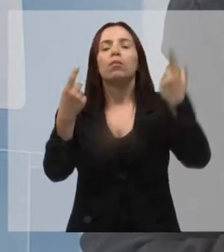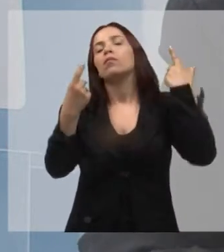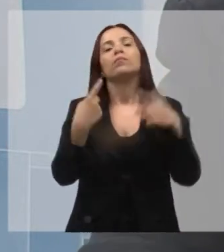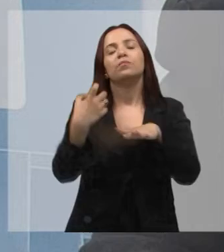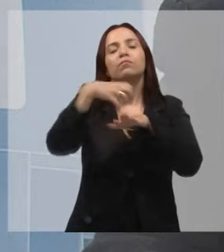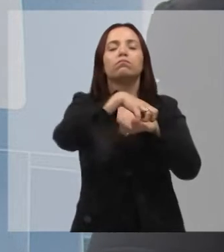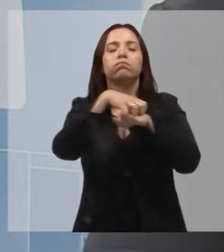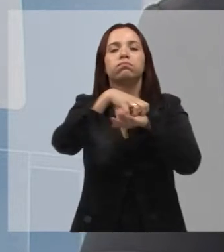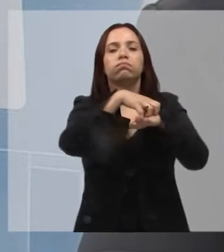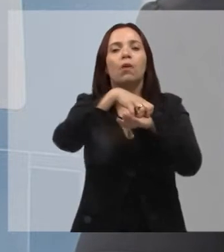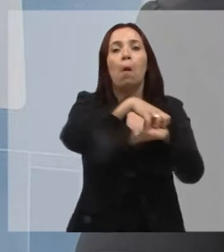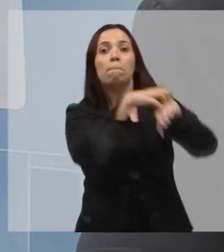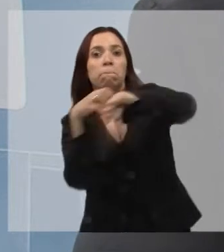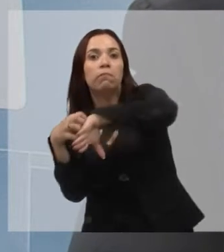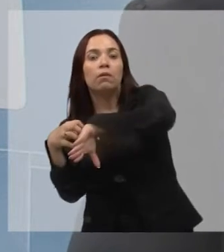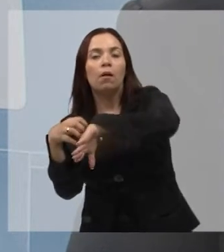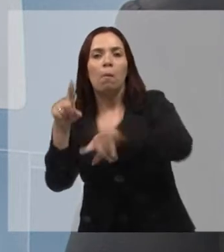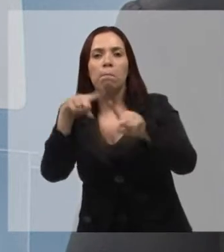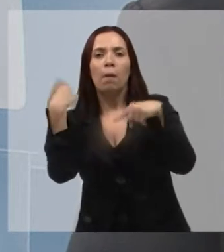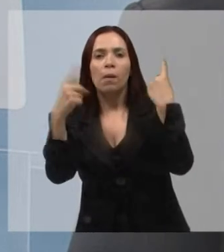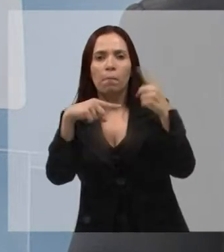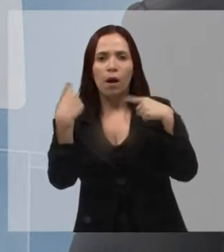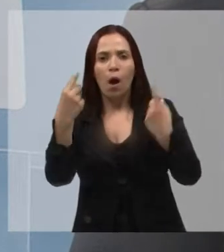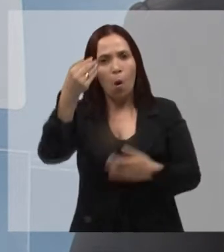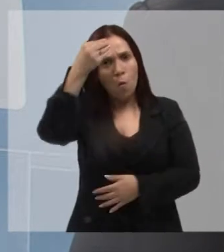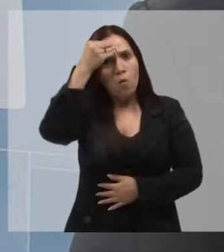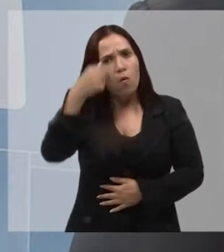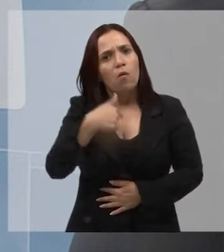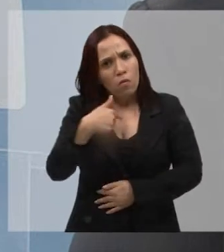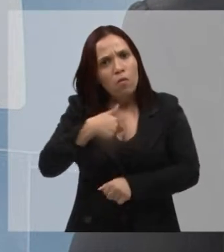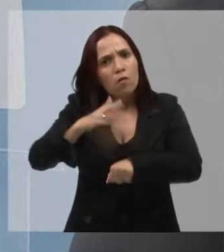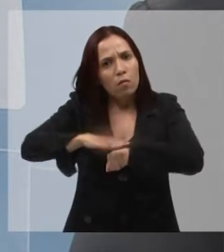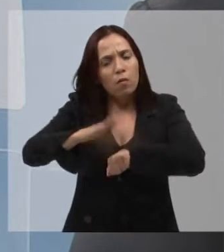Esse ônibus vira, as pessoas morrem. Eu não tenho participação nisso, não. Tenho.